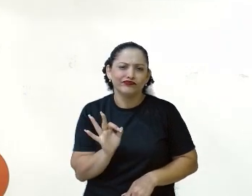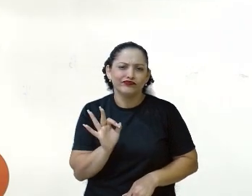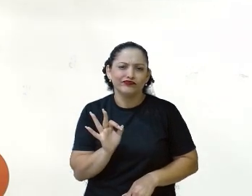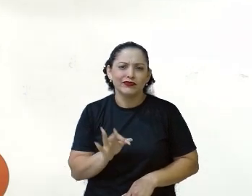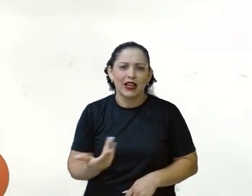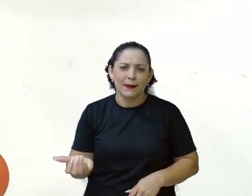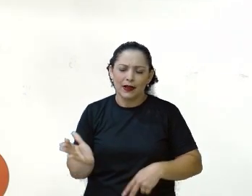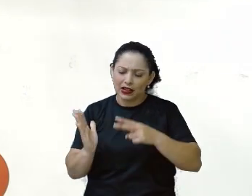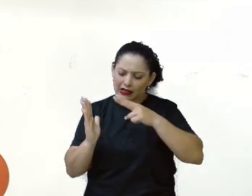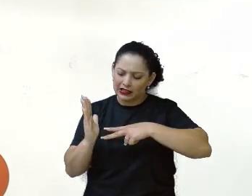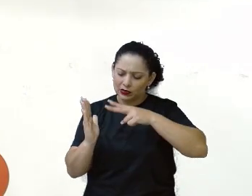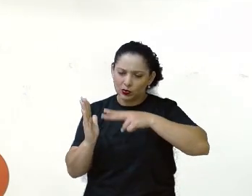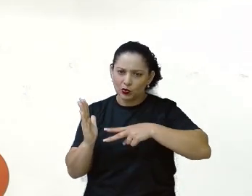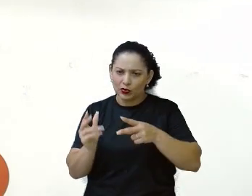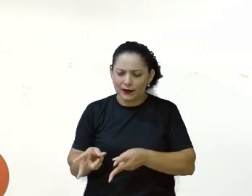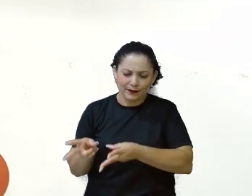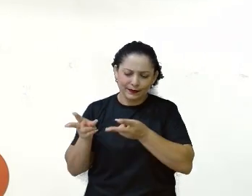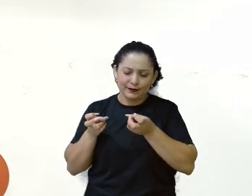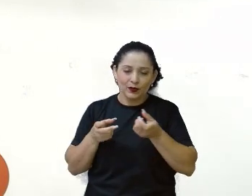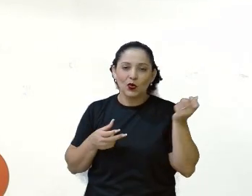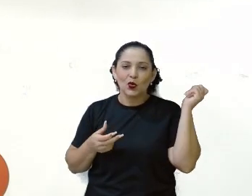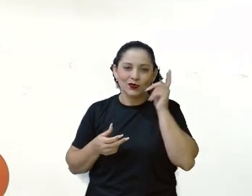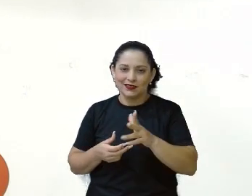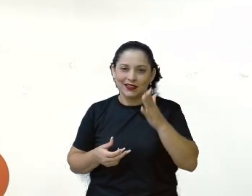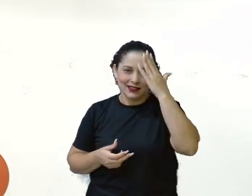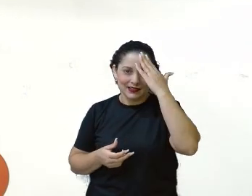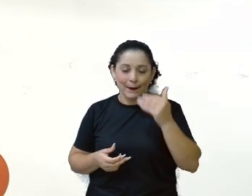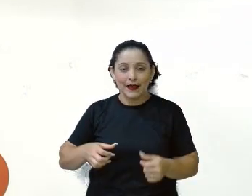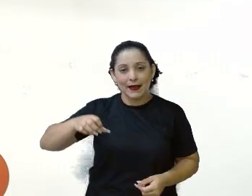leitura a gente consegue ver